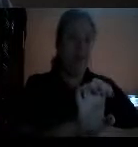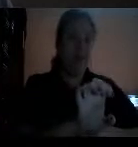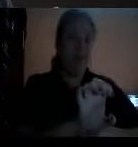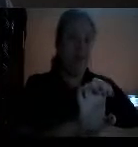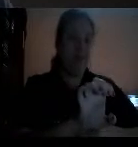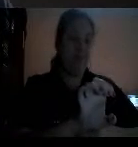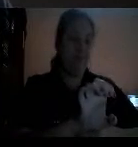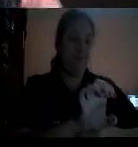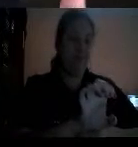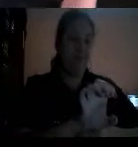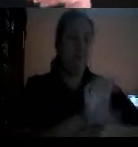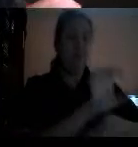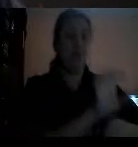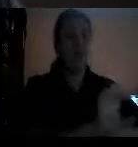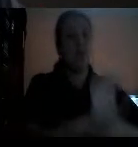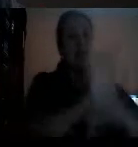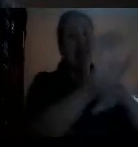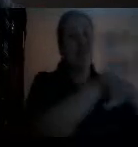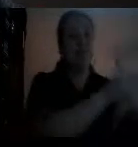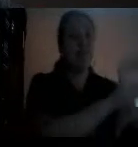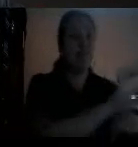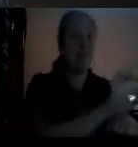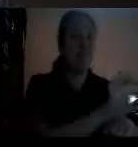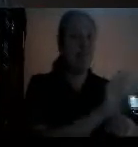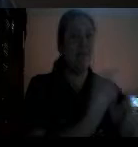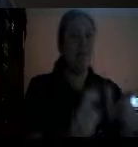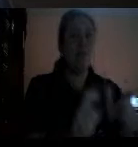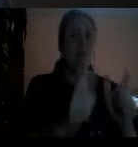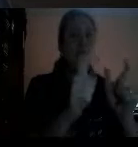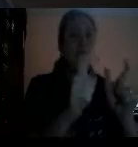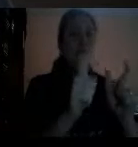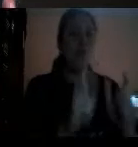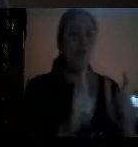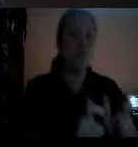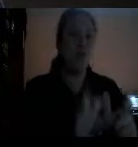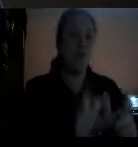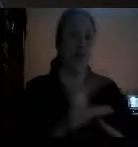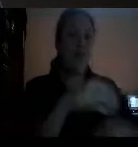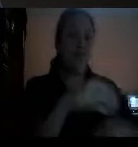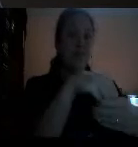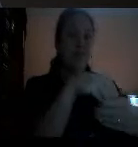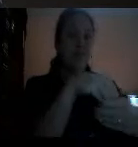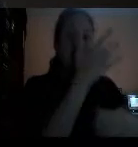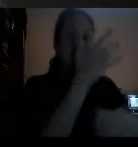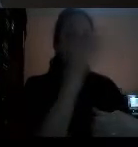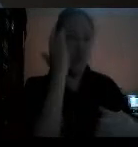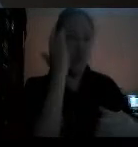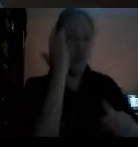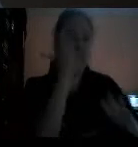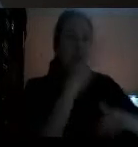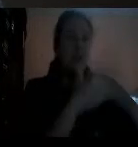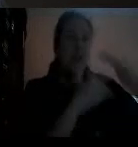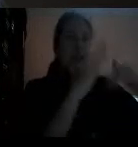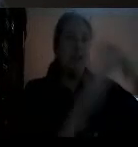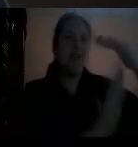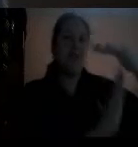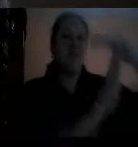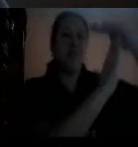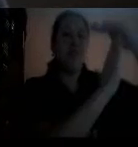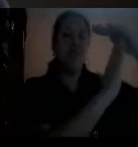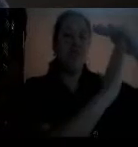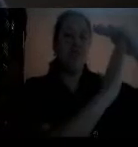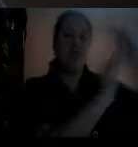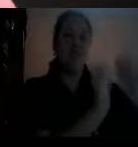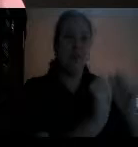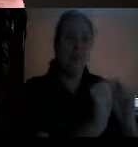pelas localidades onde eles estão inseridos, devido às potencialidades que eles ali podem desenvolver. Tranquilão, tá?